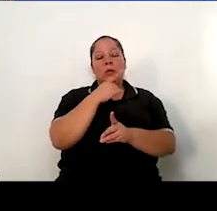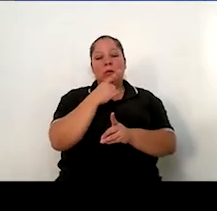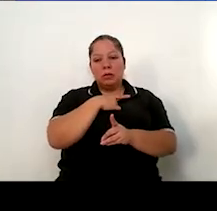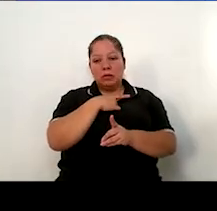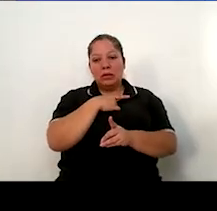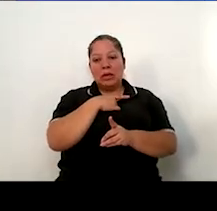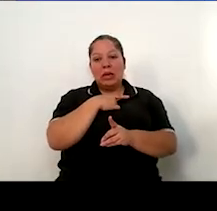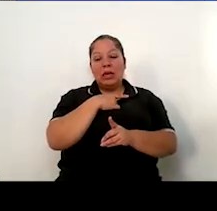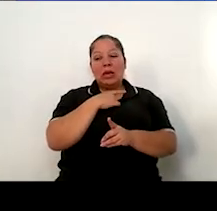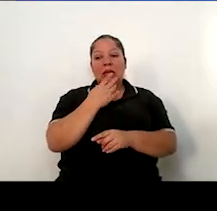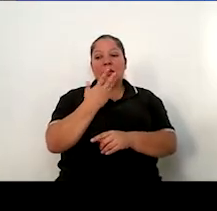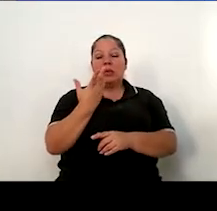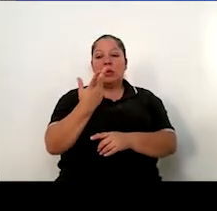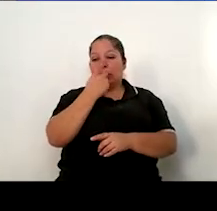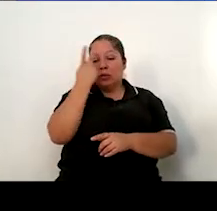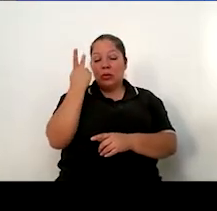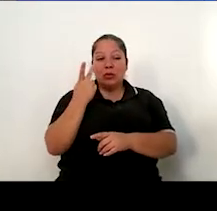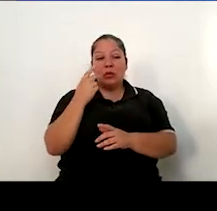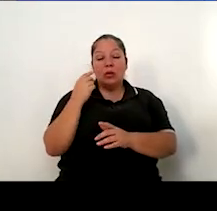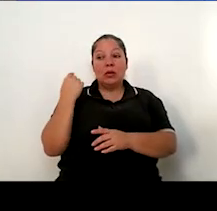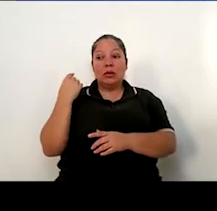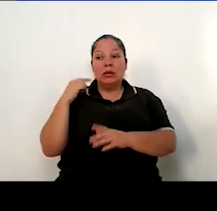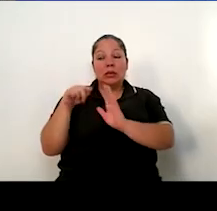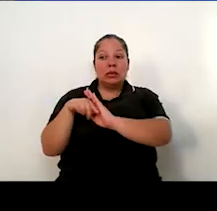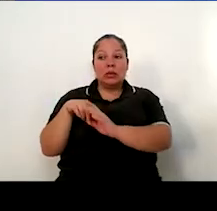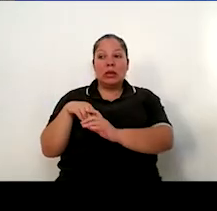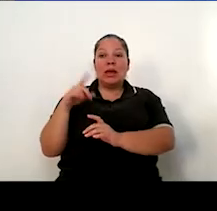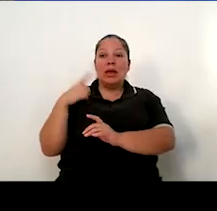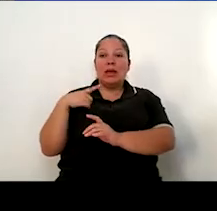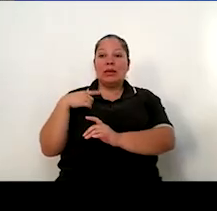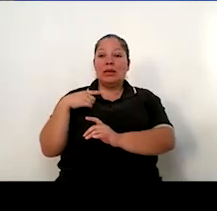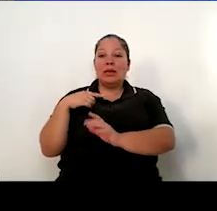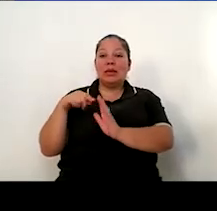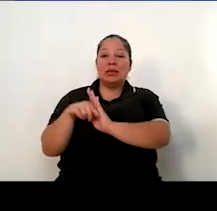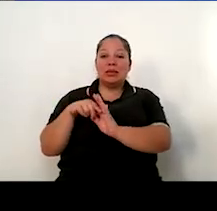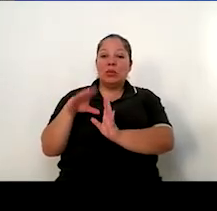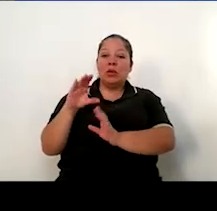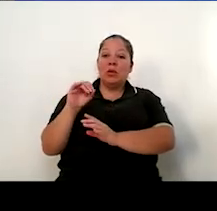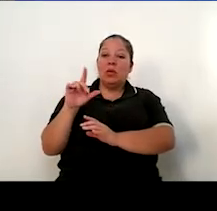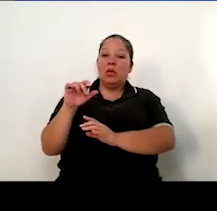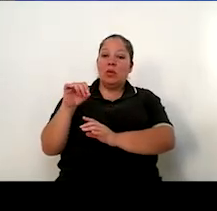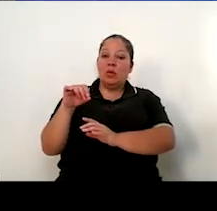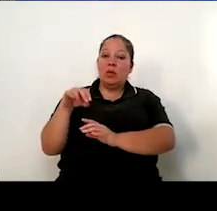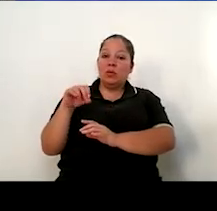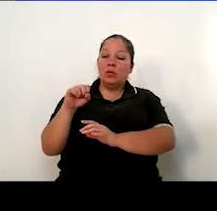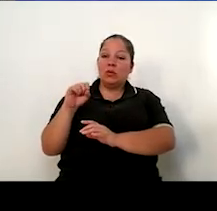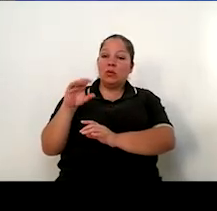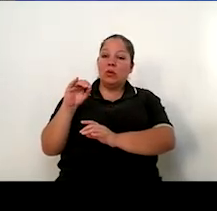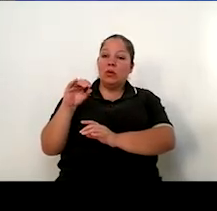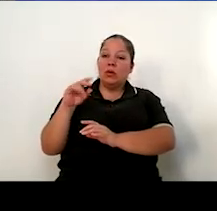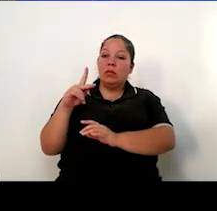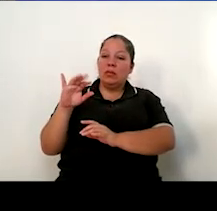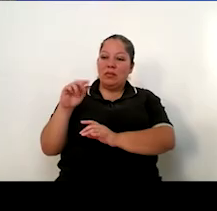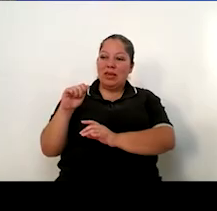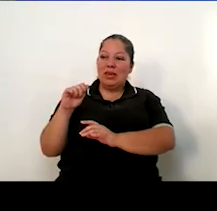brasileira, o número de colonoscopia seria um número muito grande, então por enquanto, ainda a gente não tem um programa que